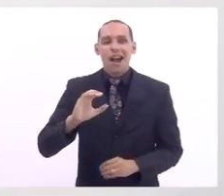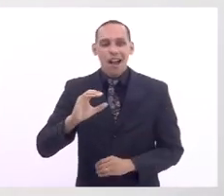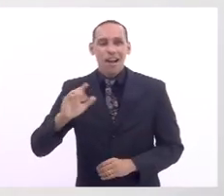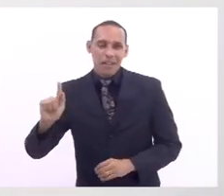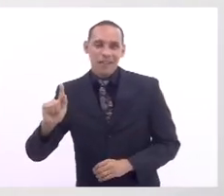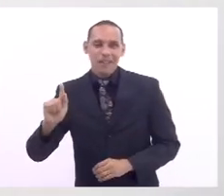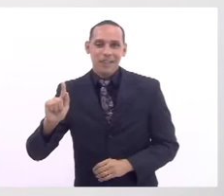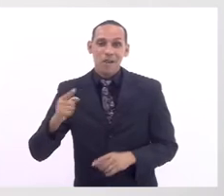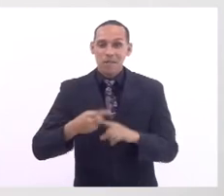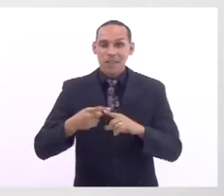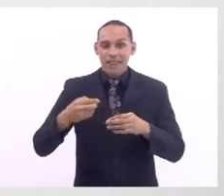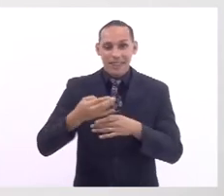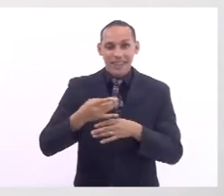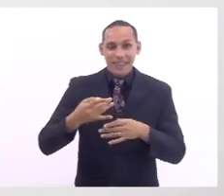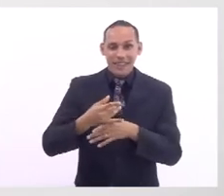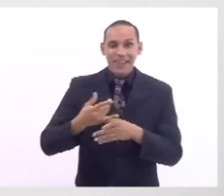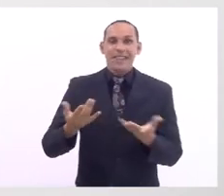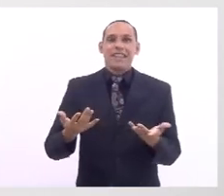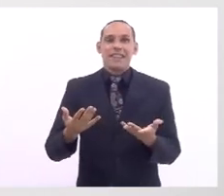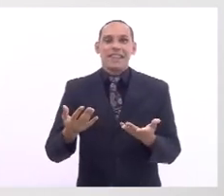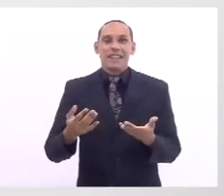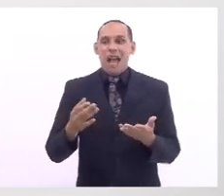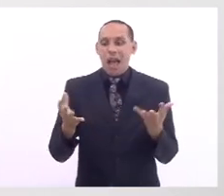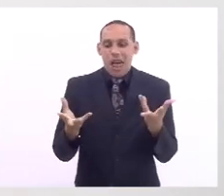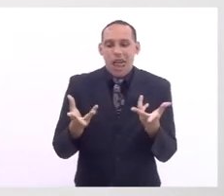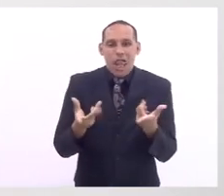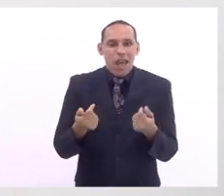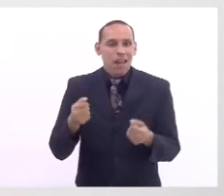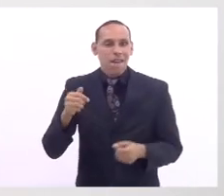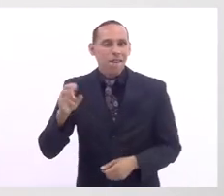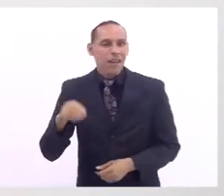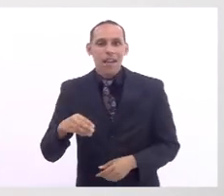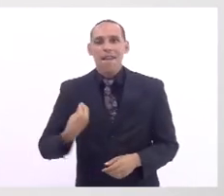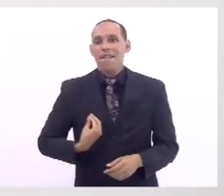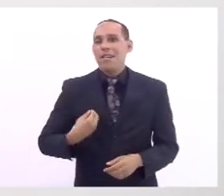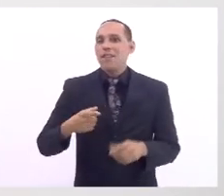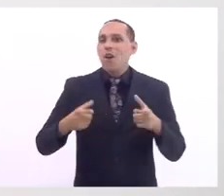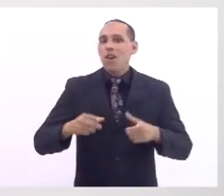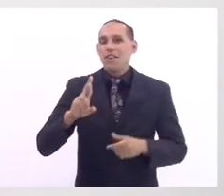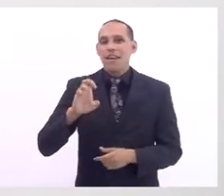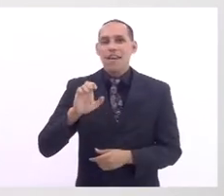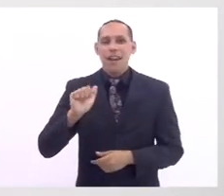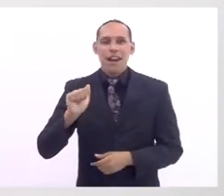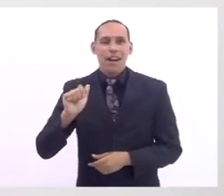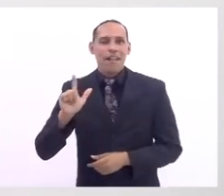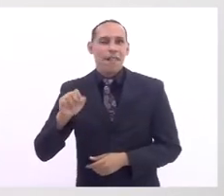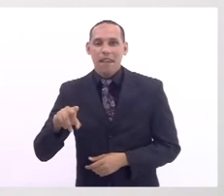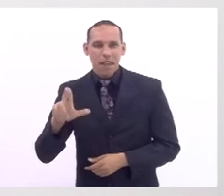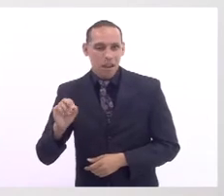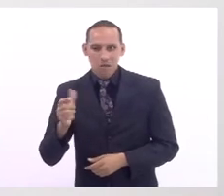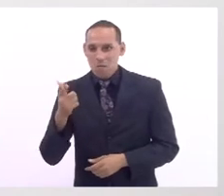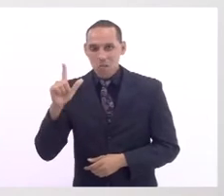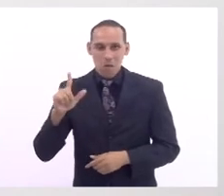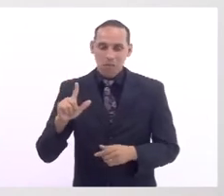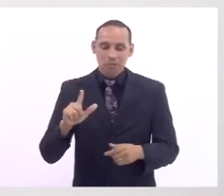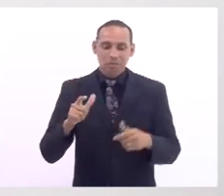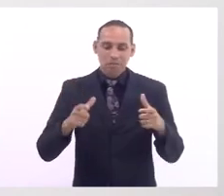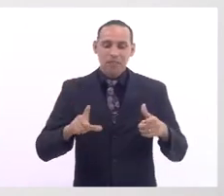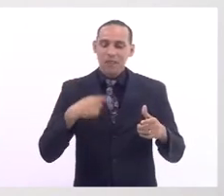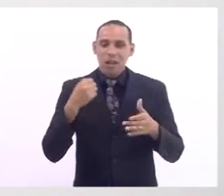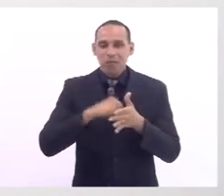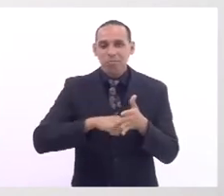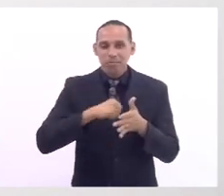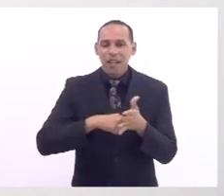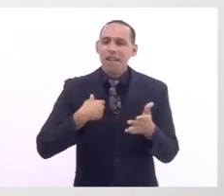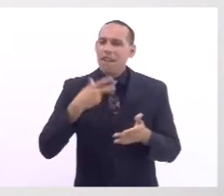Nem sempre é assim para quem mora lá em Realengo também na Vitor enfim instalar lutando eu quero falar aqui pela minha percepção da